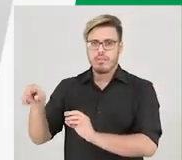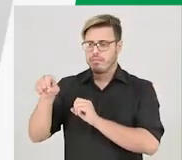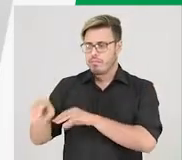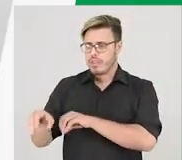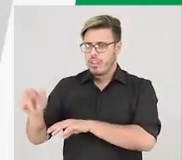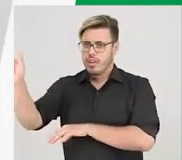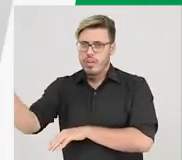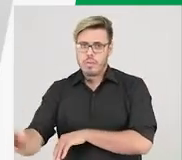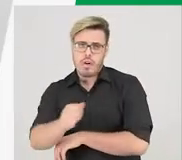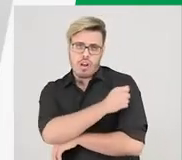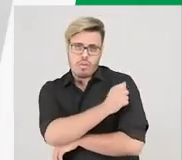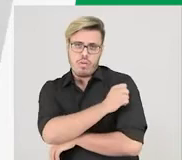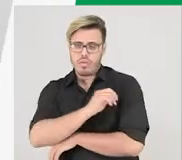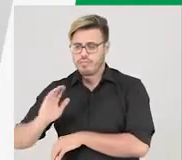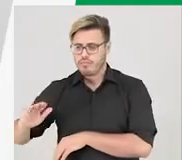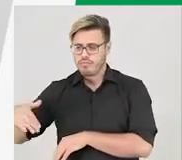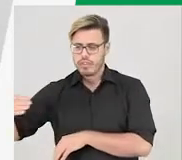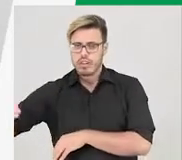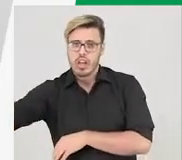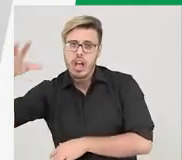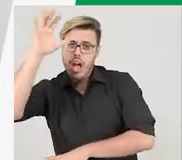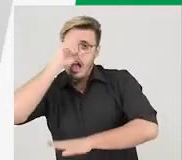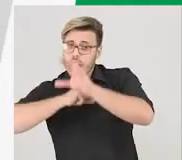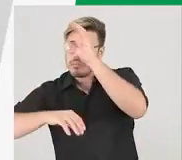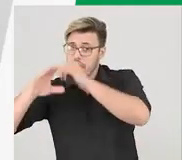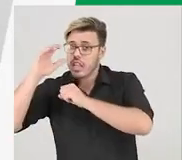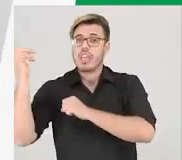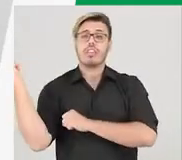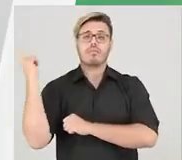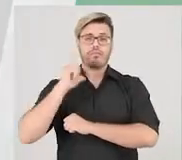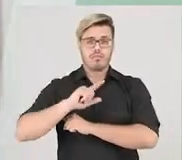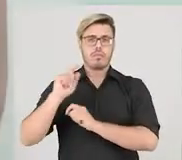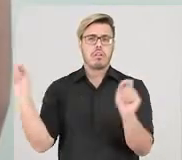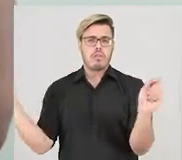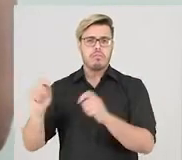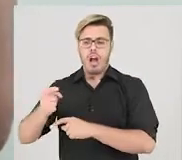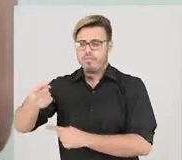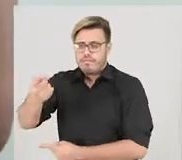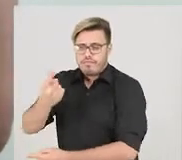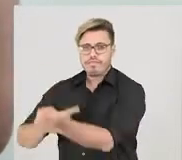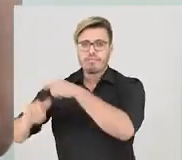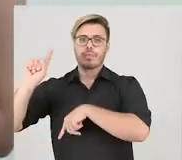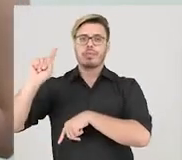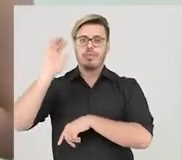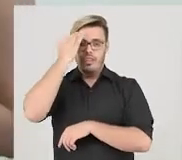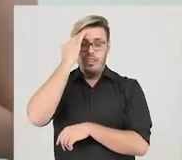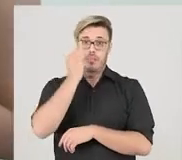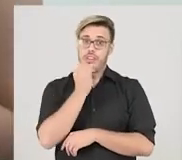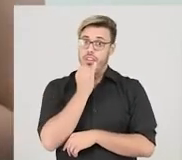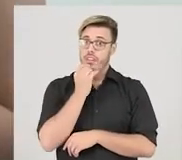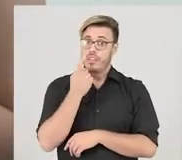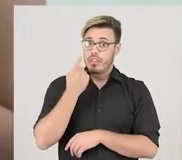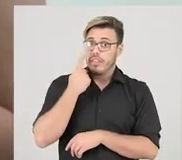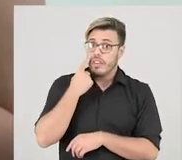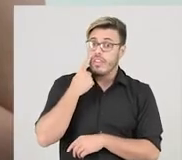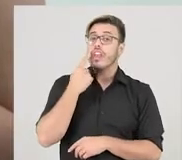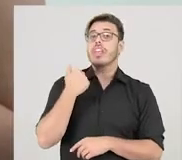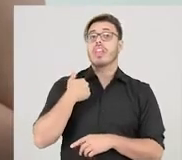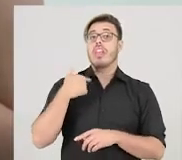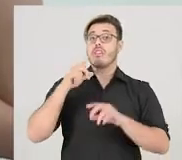e o seu desenvolvimento. Vejam, eu estou falando de especificidades de aprendizagem, eu não estou falando das dificuldades que ele